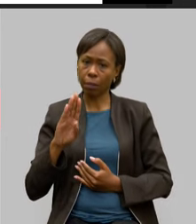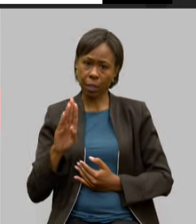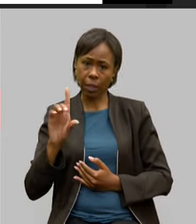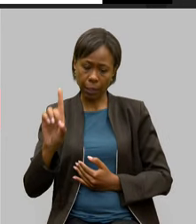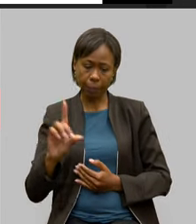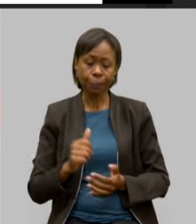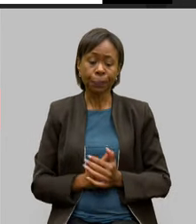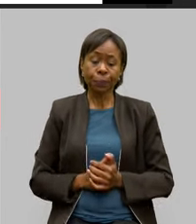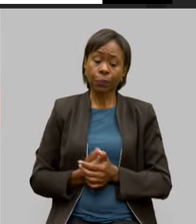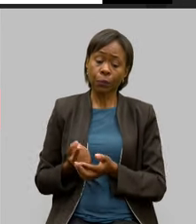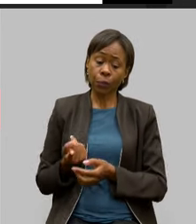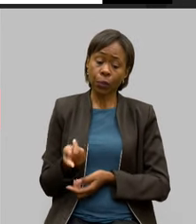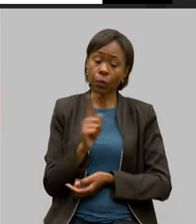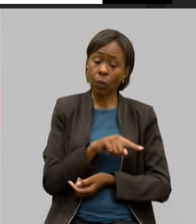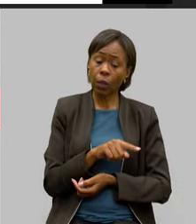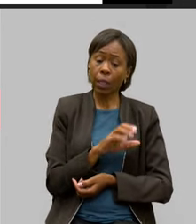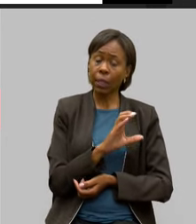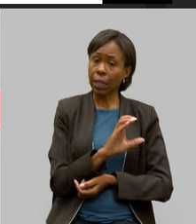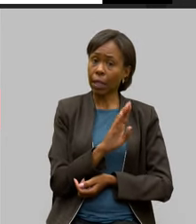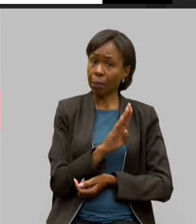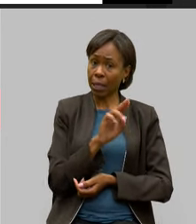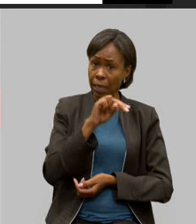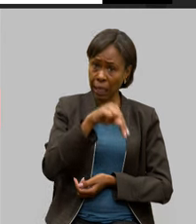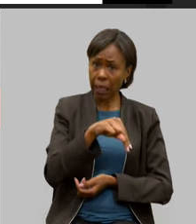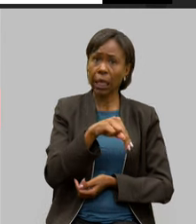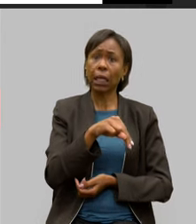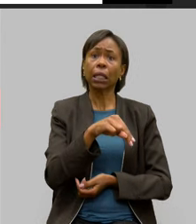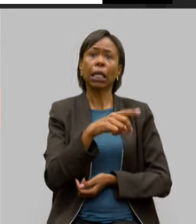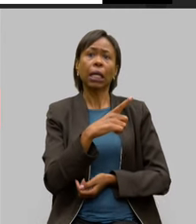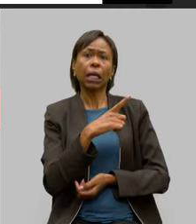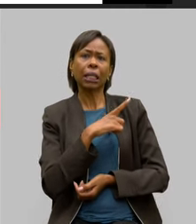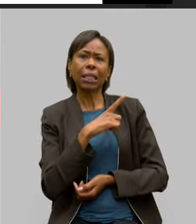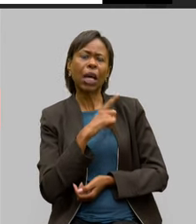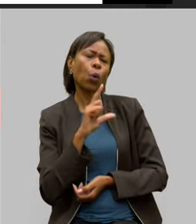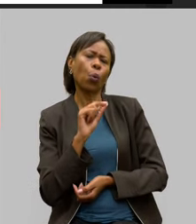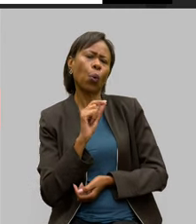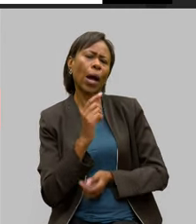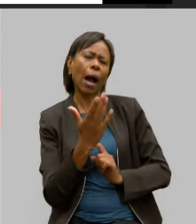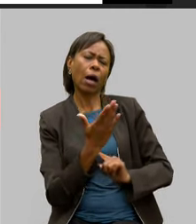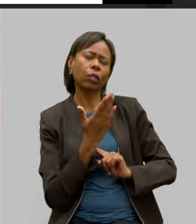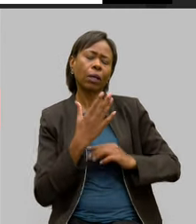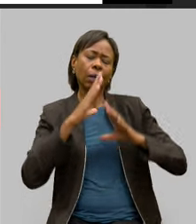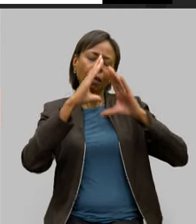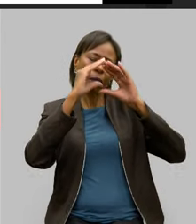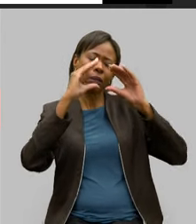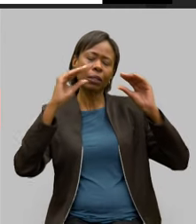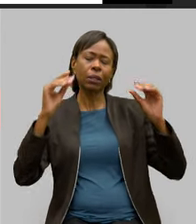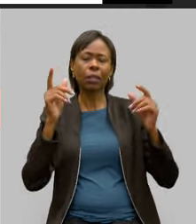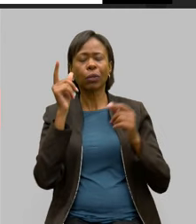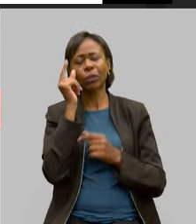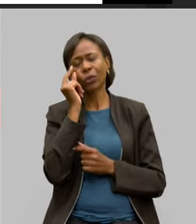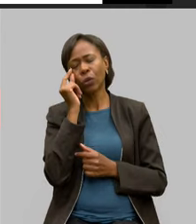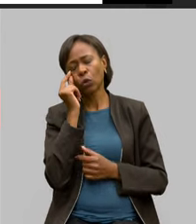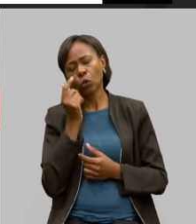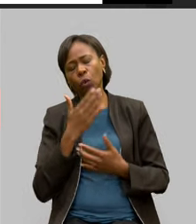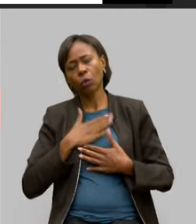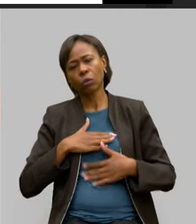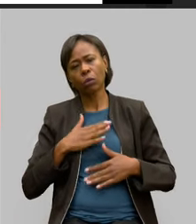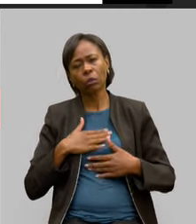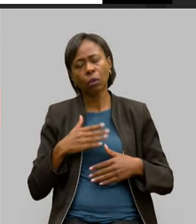canabinol CBN tem feito terapia relaxantes sedativos que melhor a qualidade do Sono propriedades